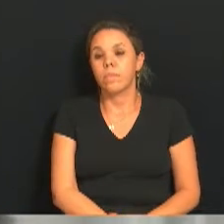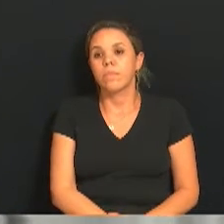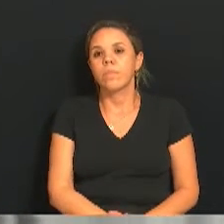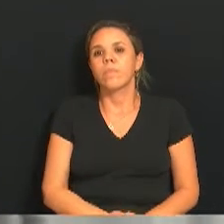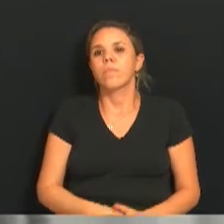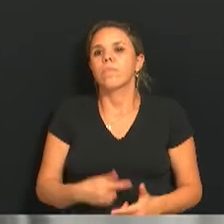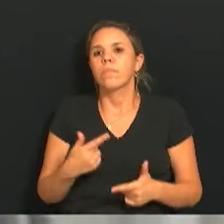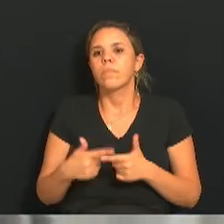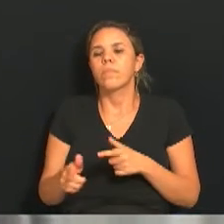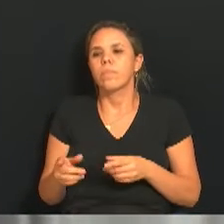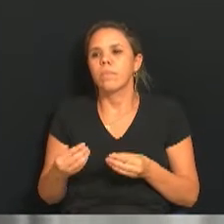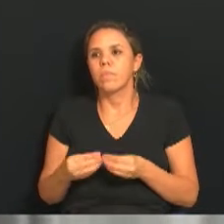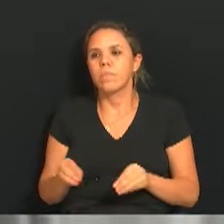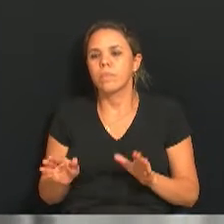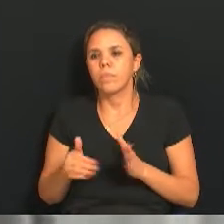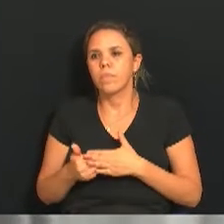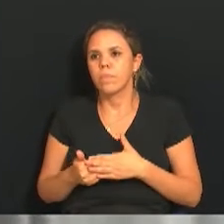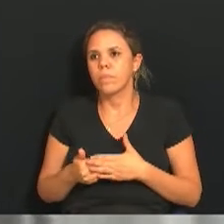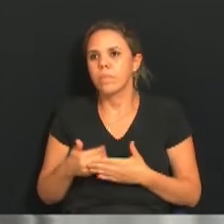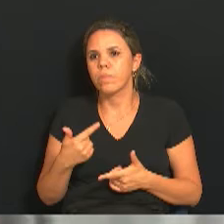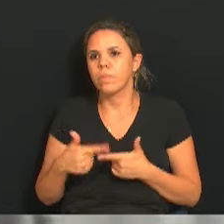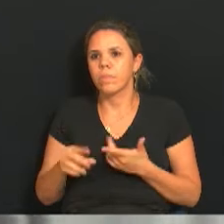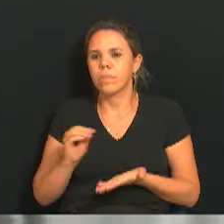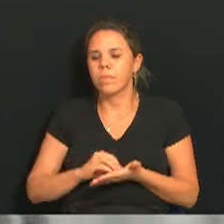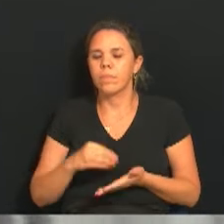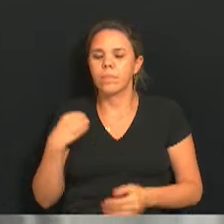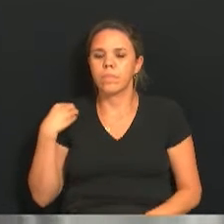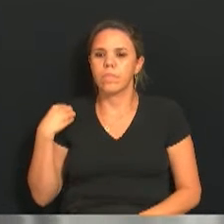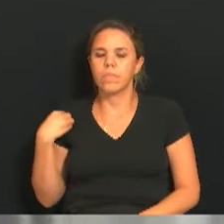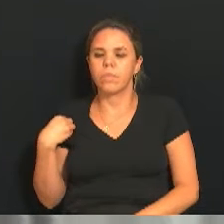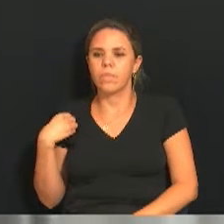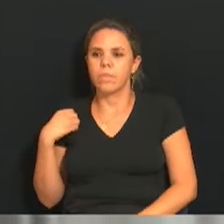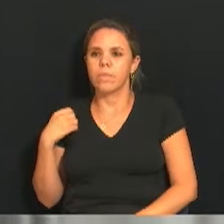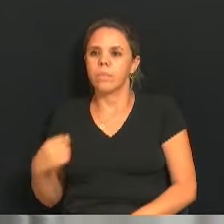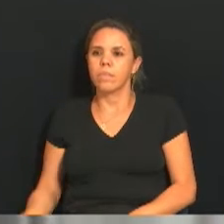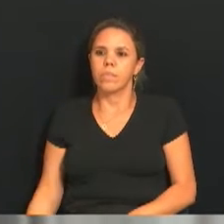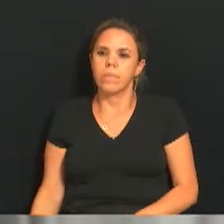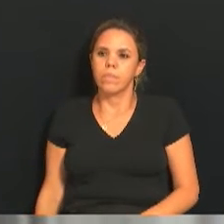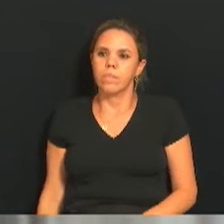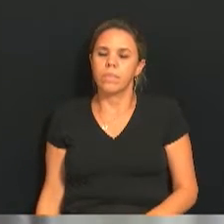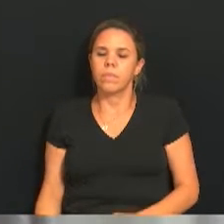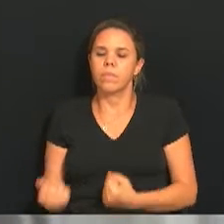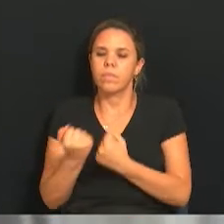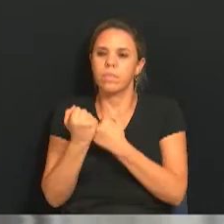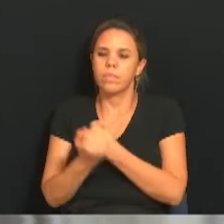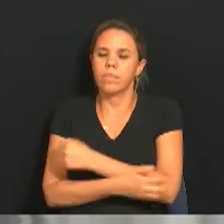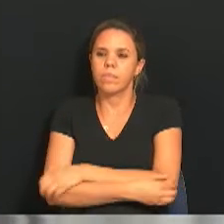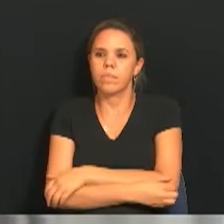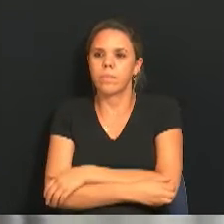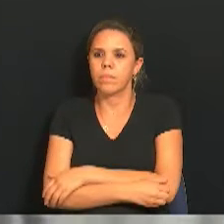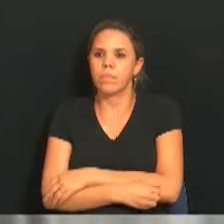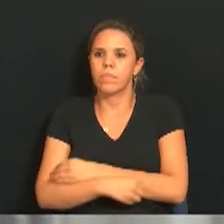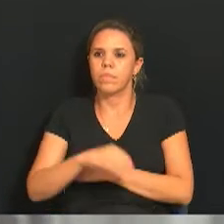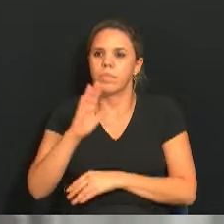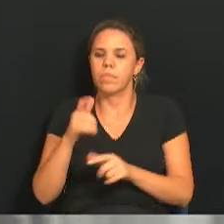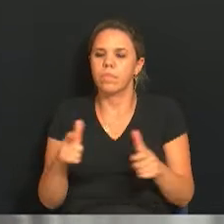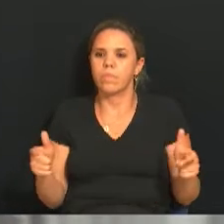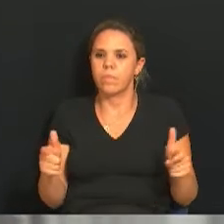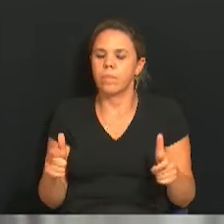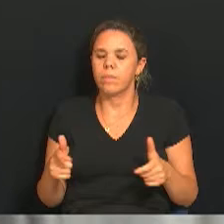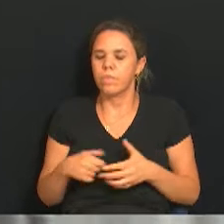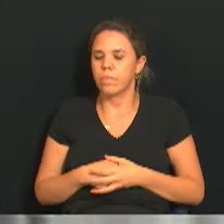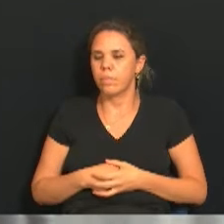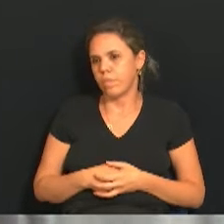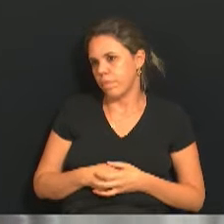acabando por falta, inclusive, de um apoio maior de algumas